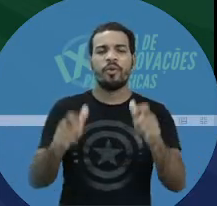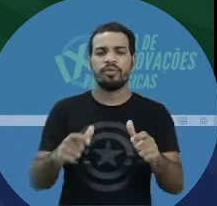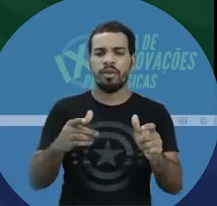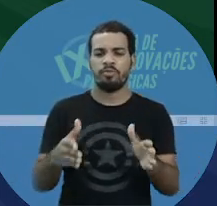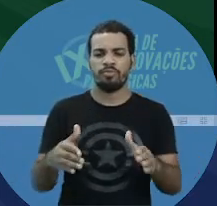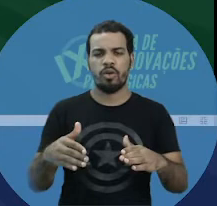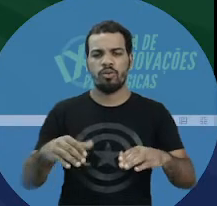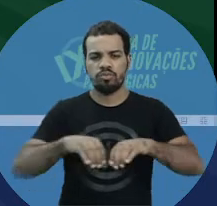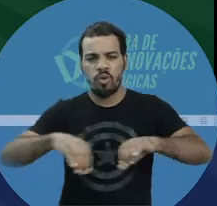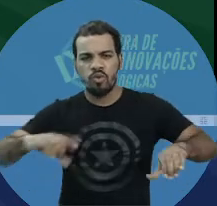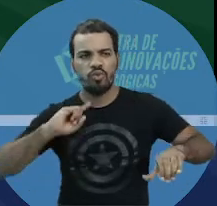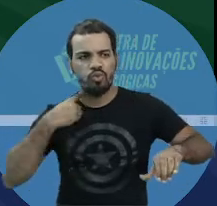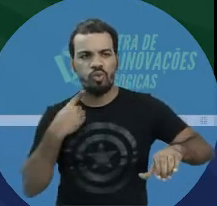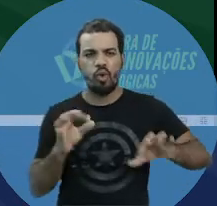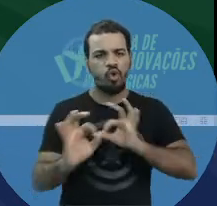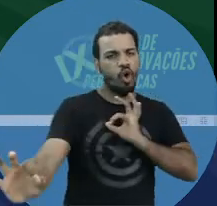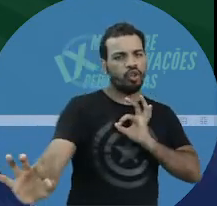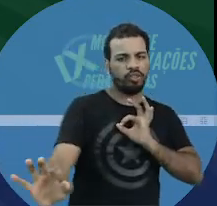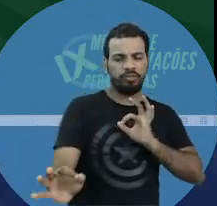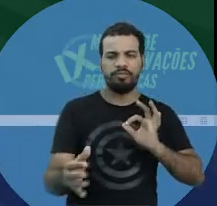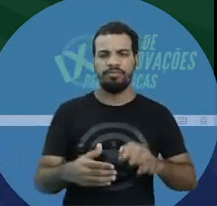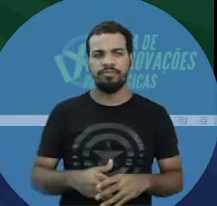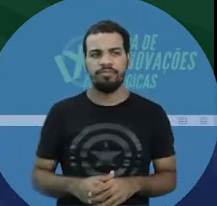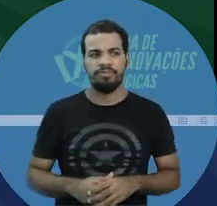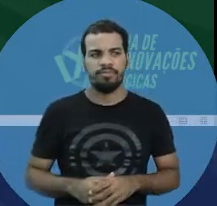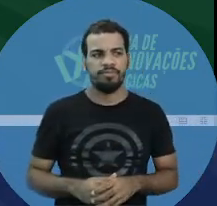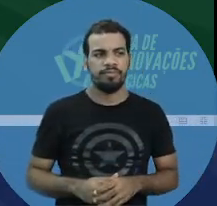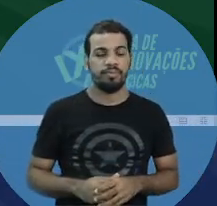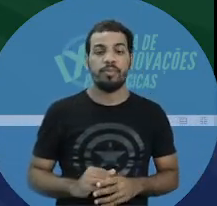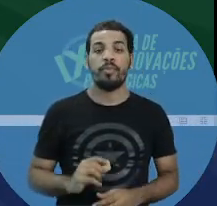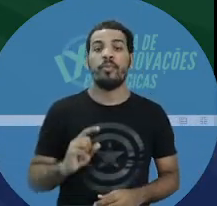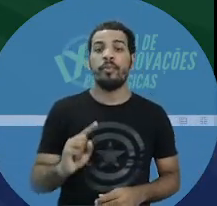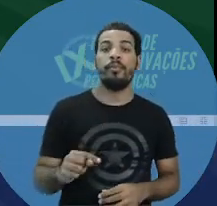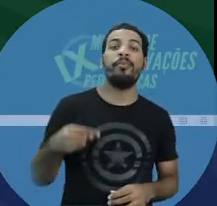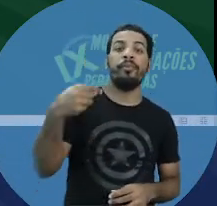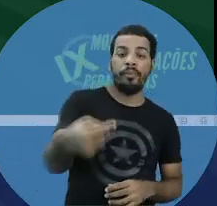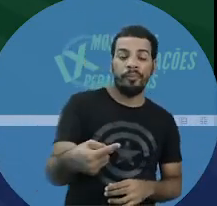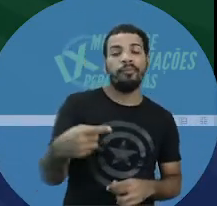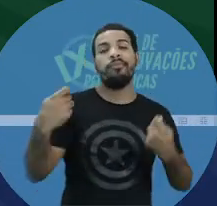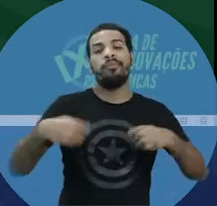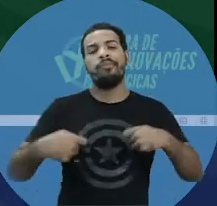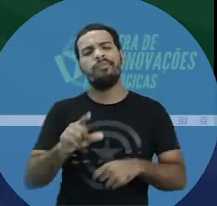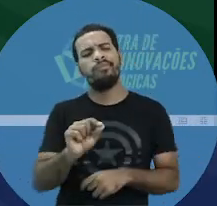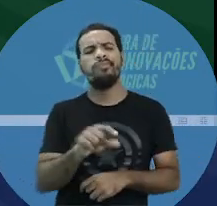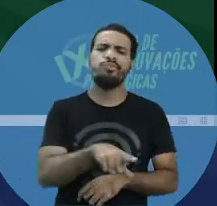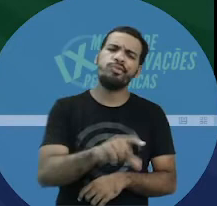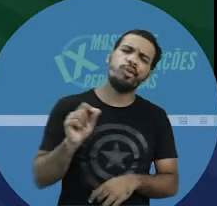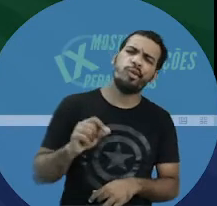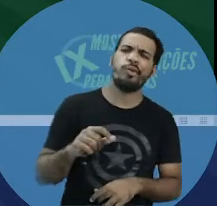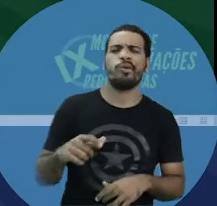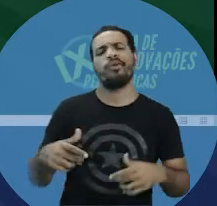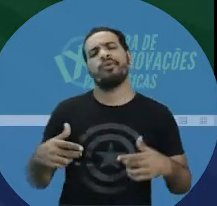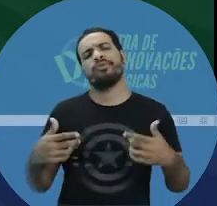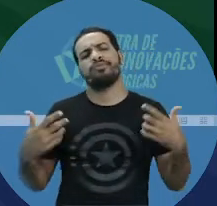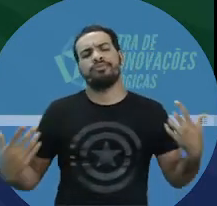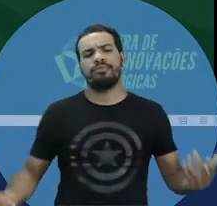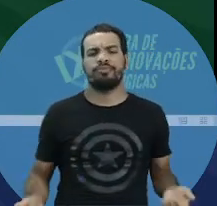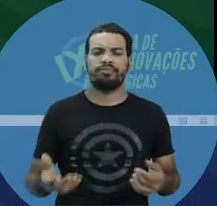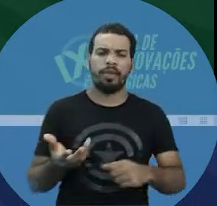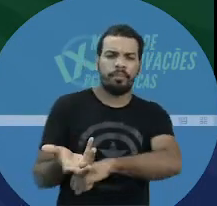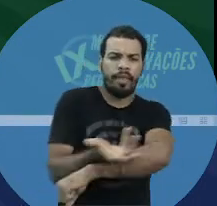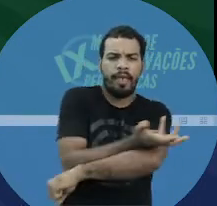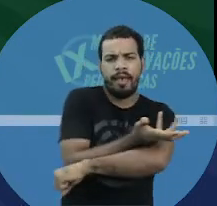local apropriado. Depois, nós tivemos que escolher sementes e plantas para